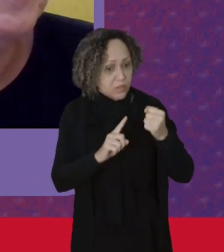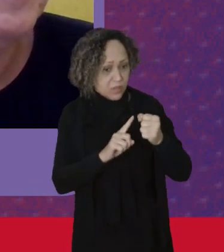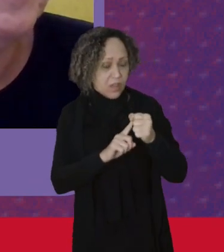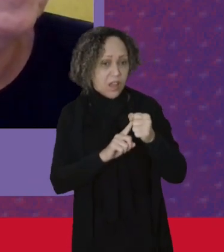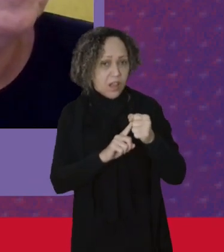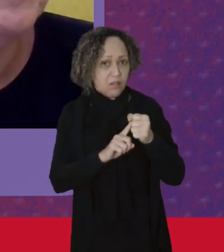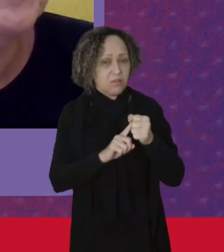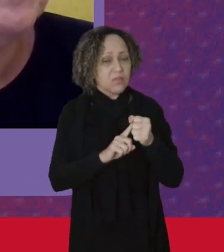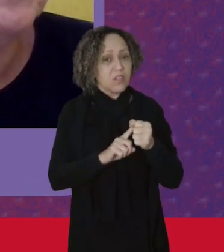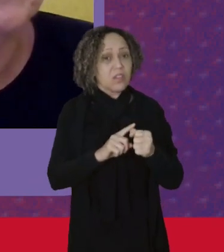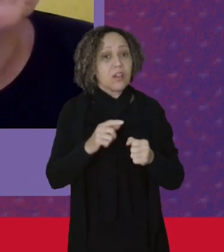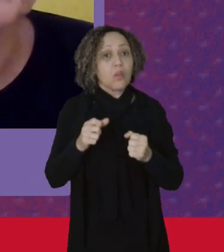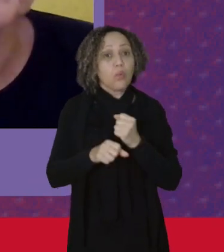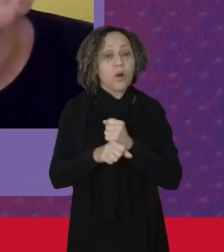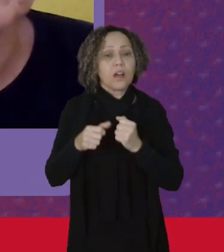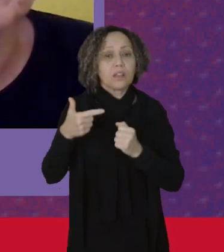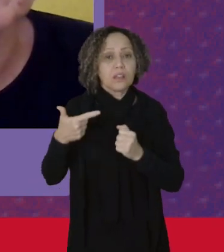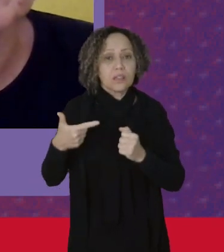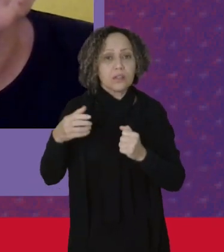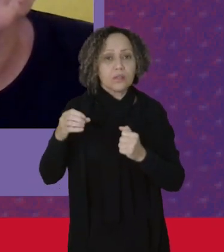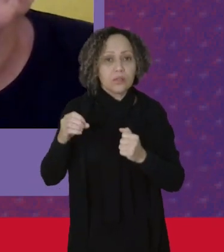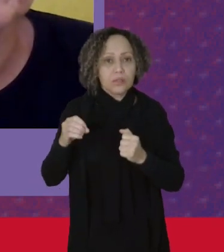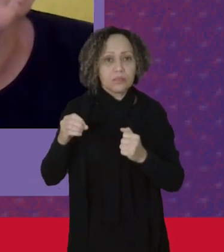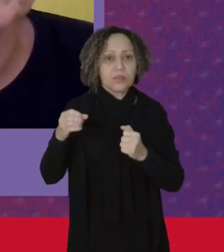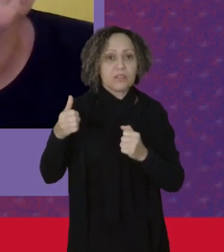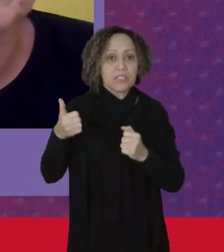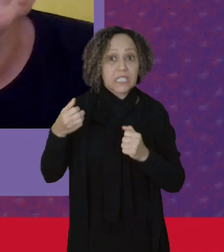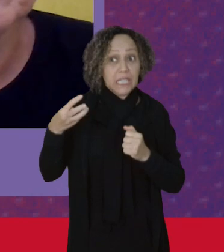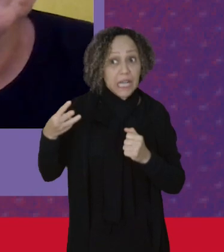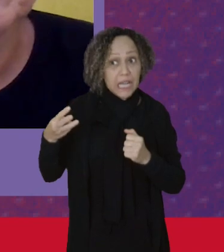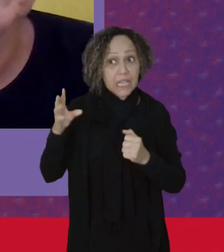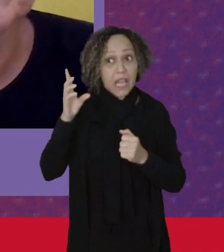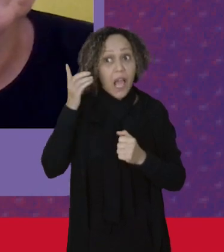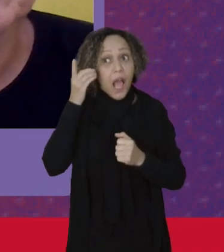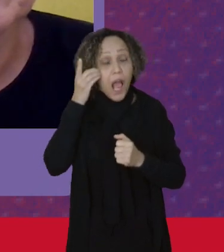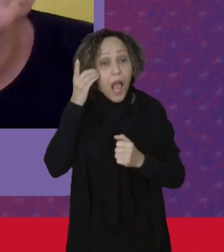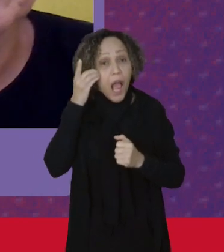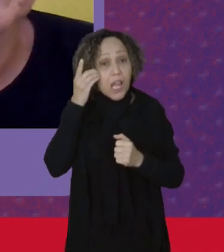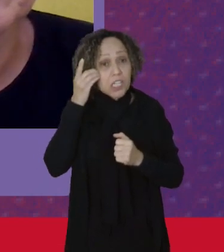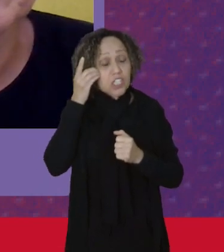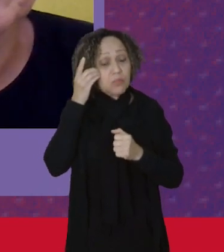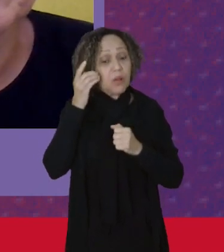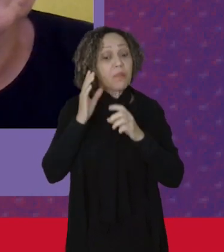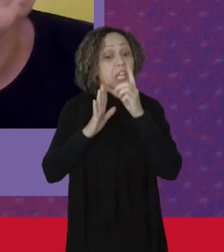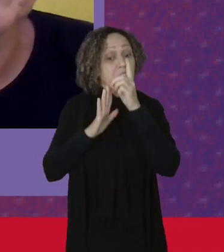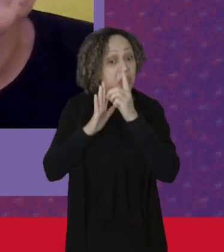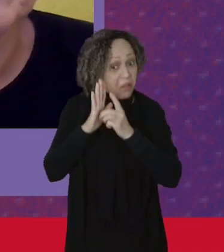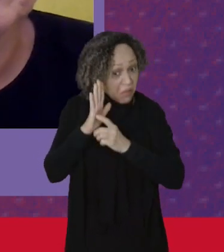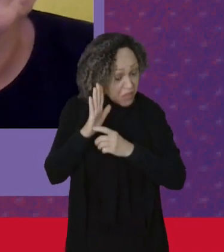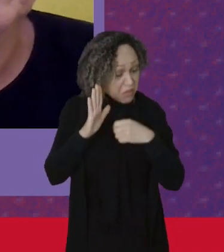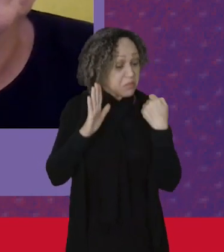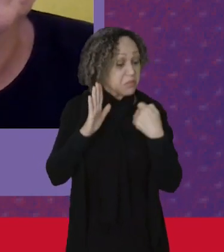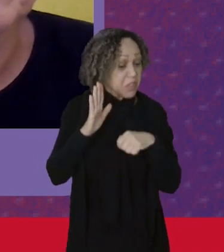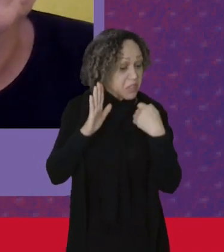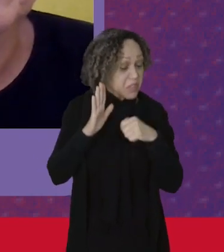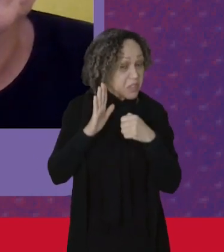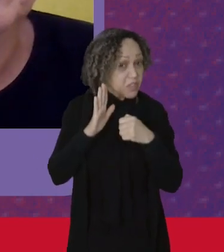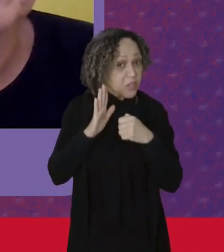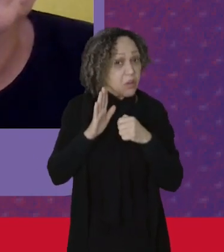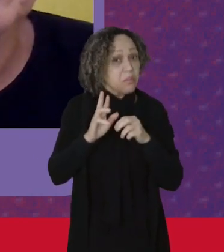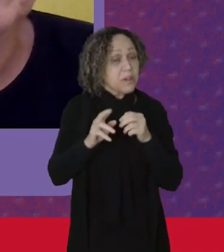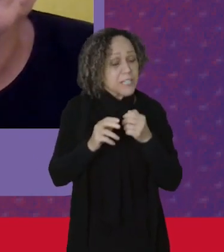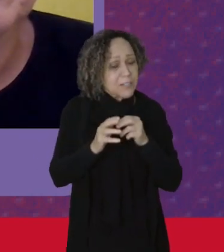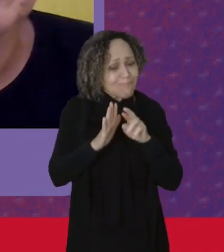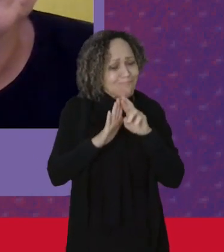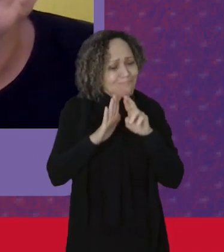a presidenta Dilma teve que fazer um decreto para regulamentar mais ainda essa obrigatoriedade